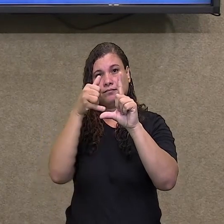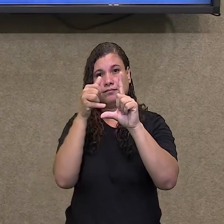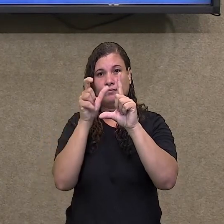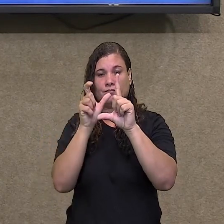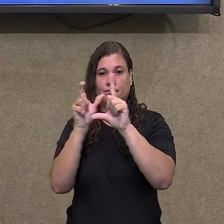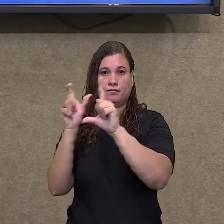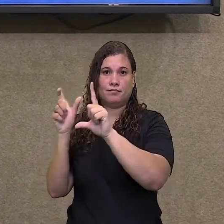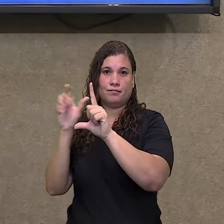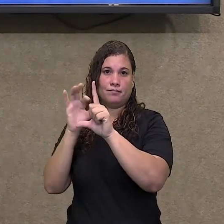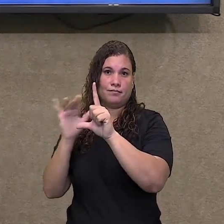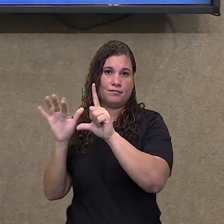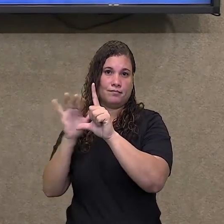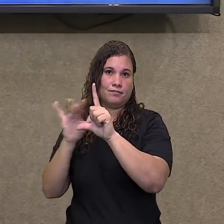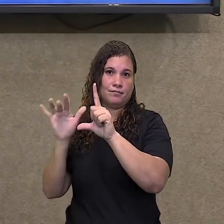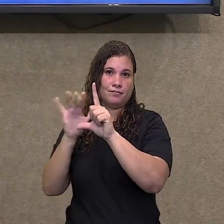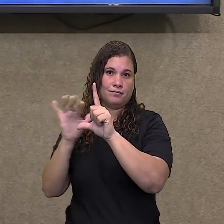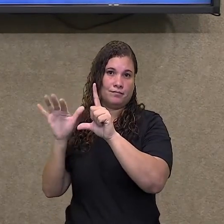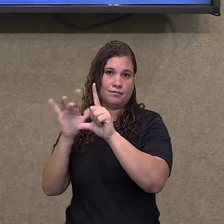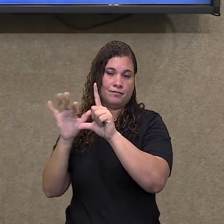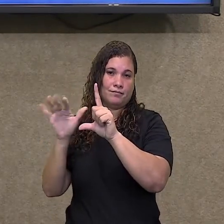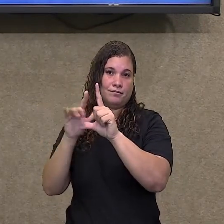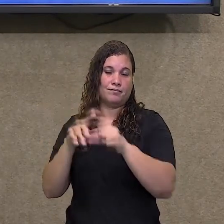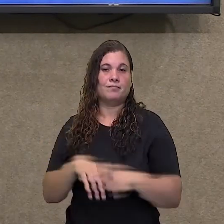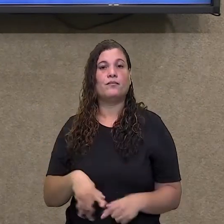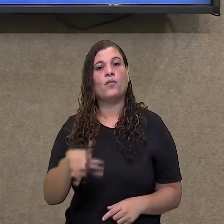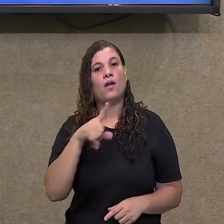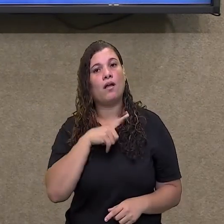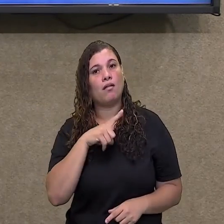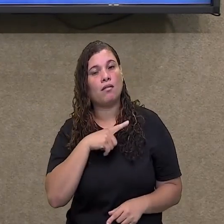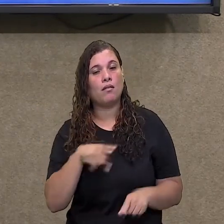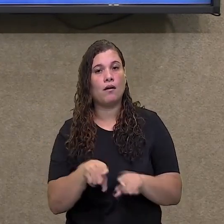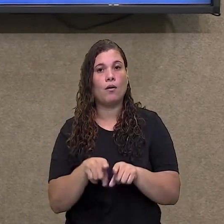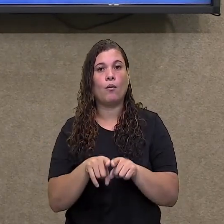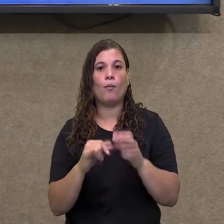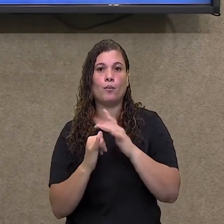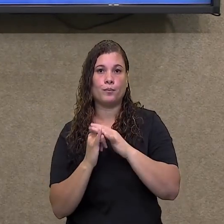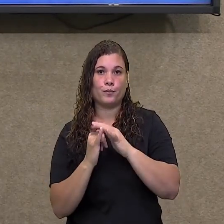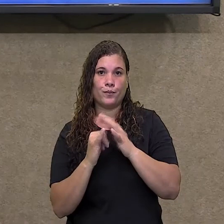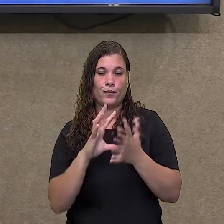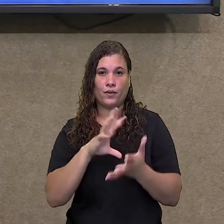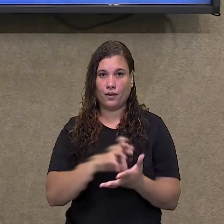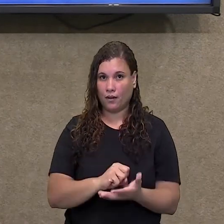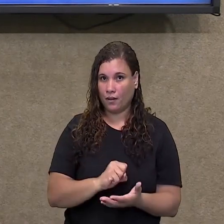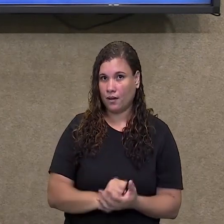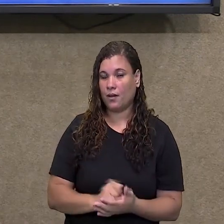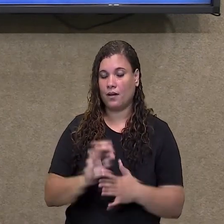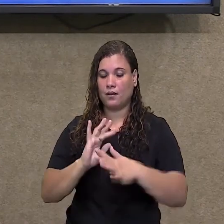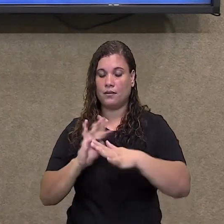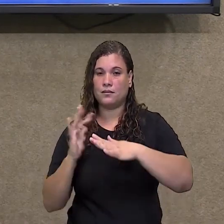aponte a câmera do seu celular na imagem que aparece no canto da tela. Se inscreva em nosso canal do